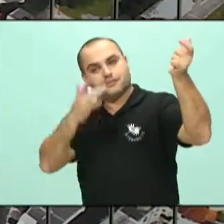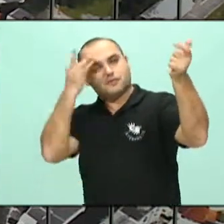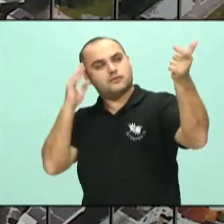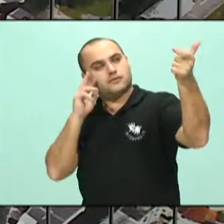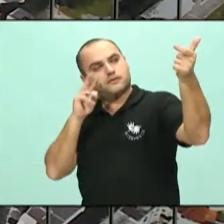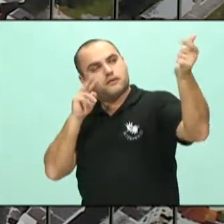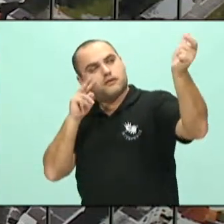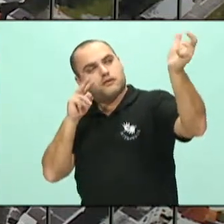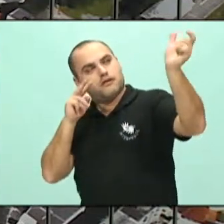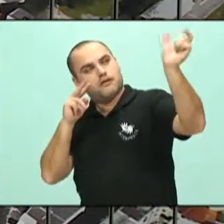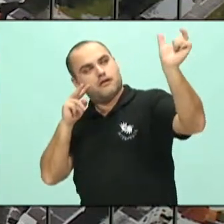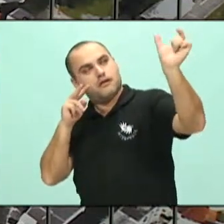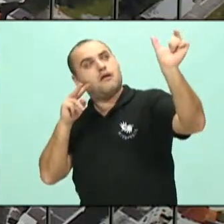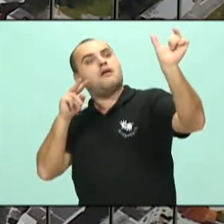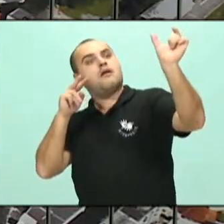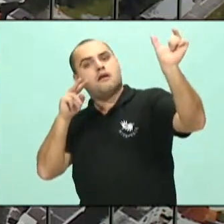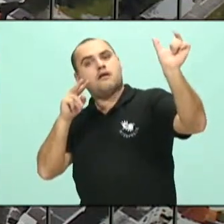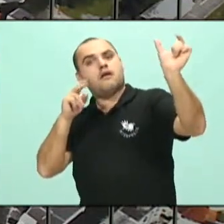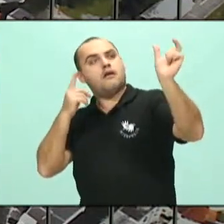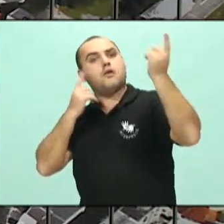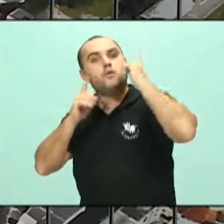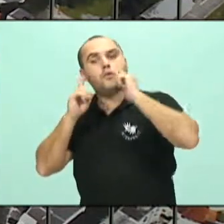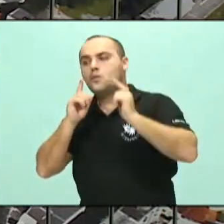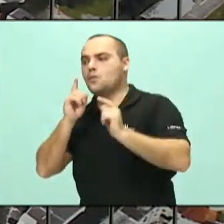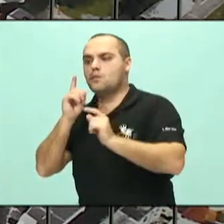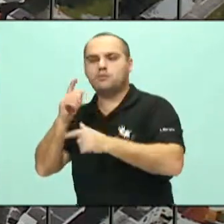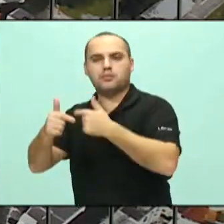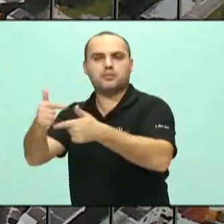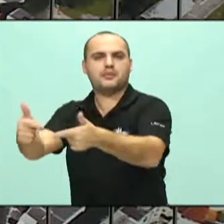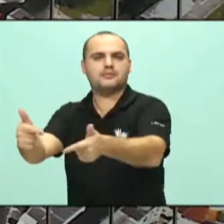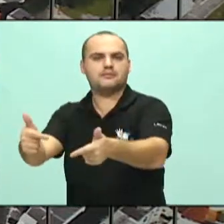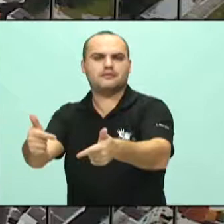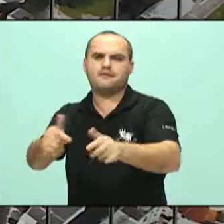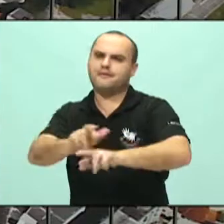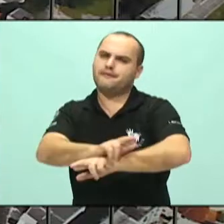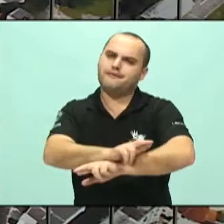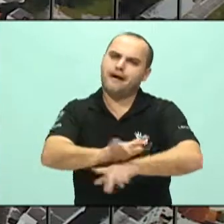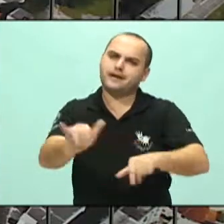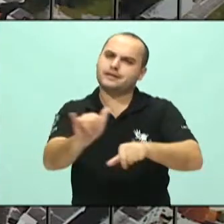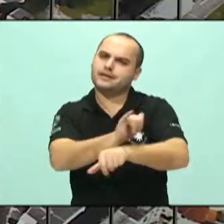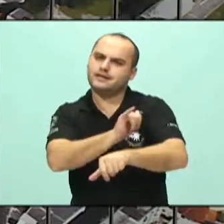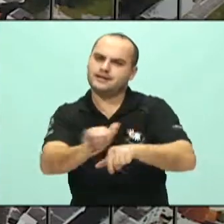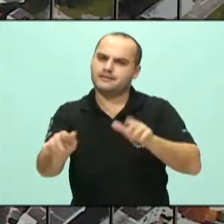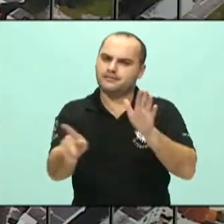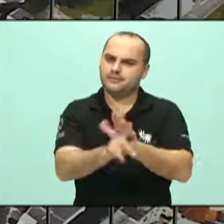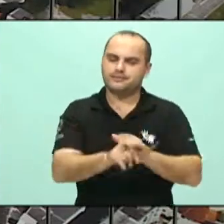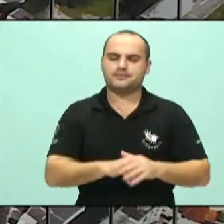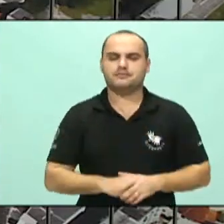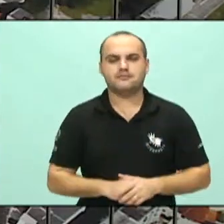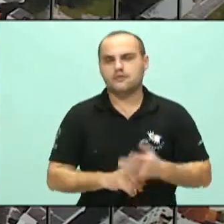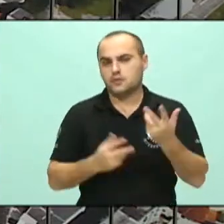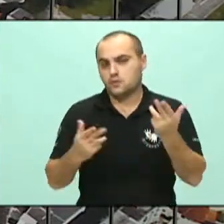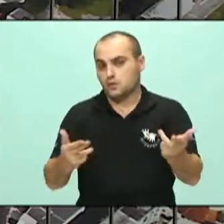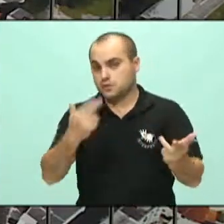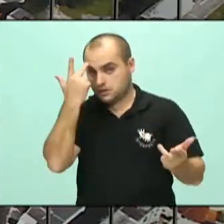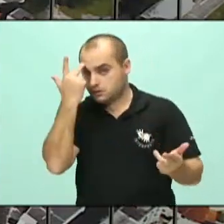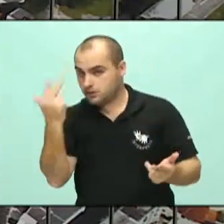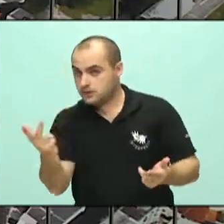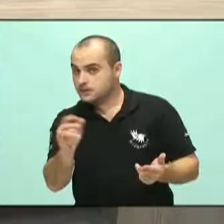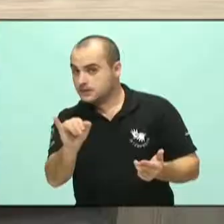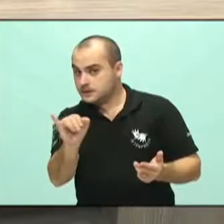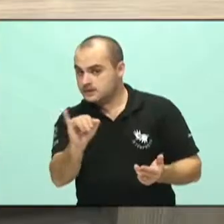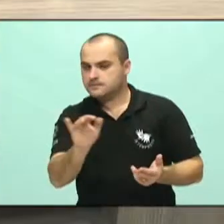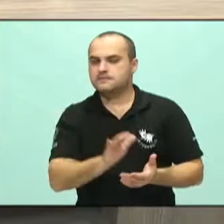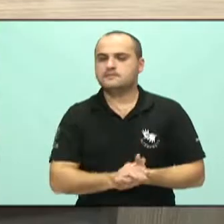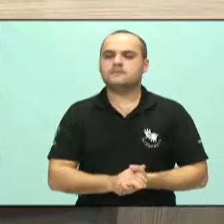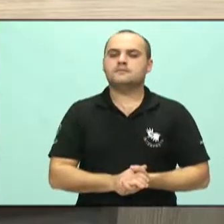há múltiplas formas de se abordar a história. Assim, por exemplo, a história de Itajaí, ou fatos da história de